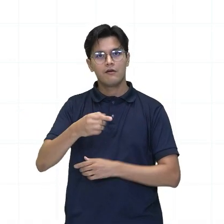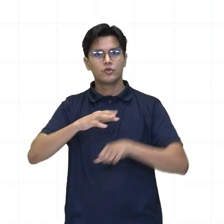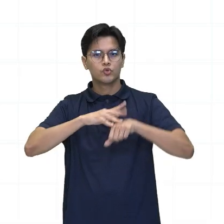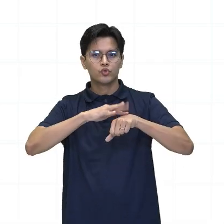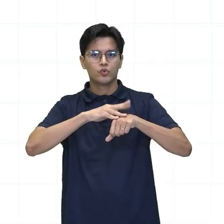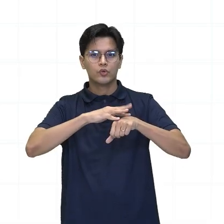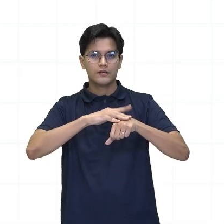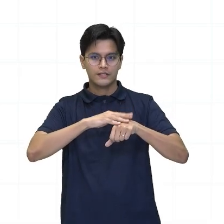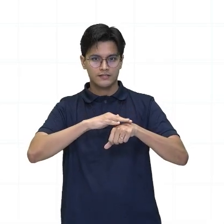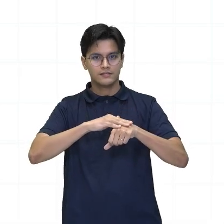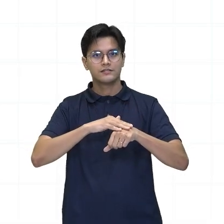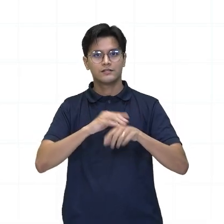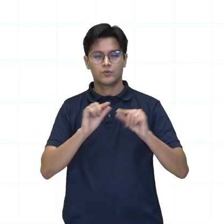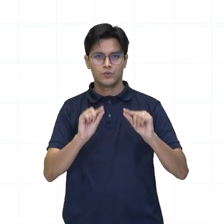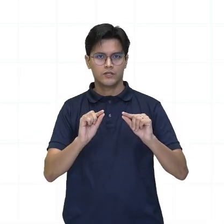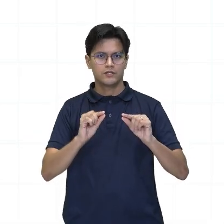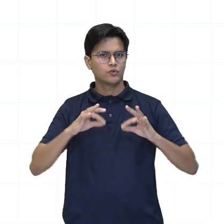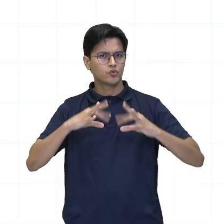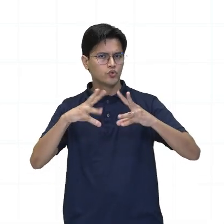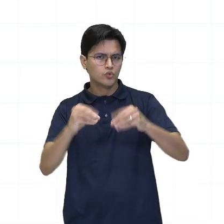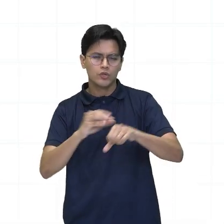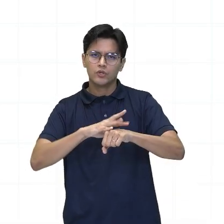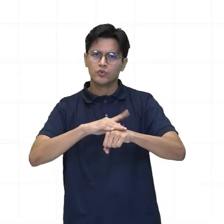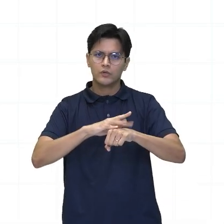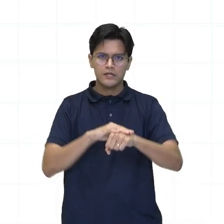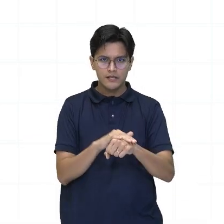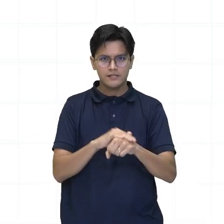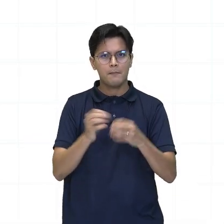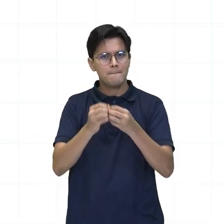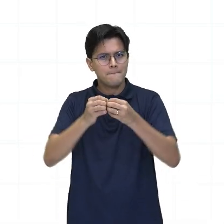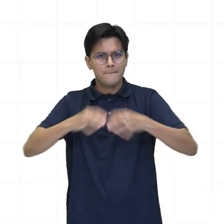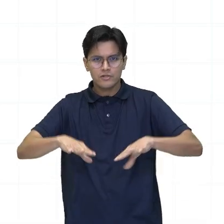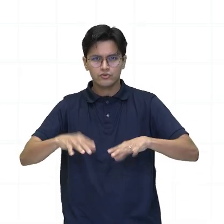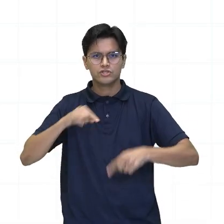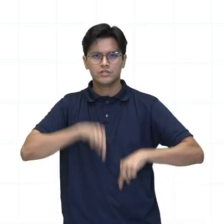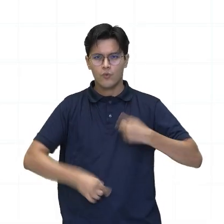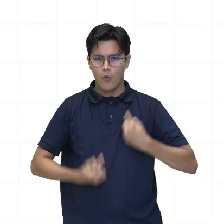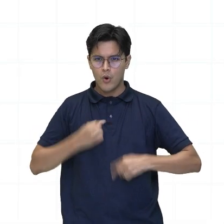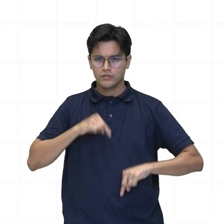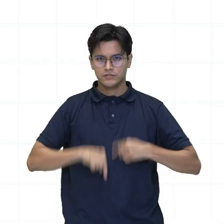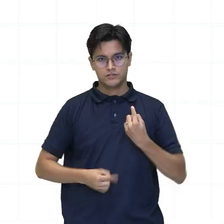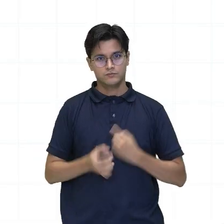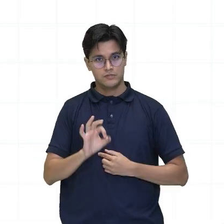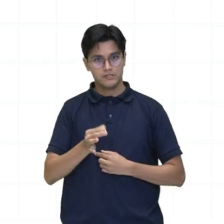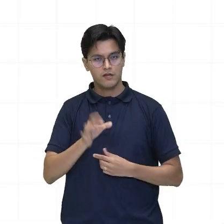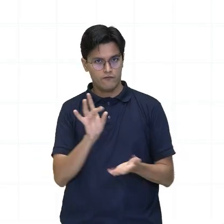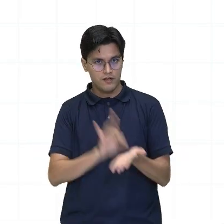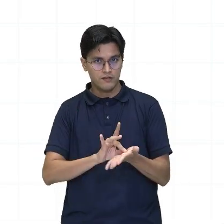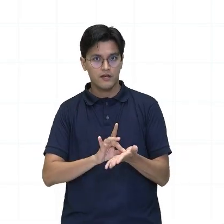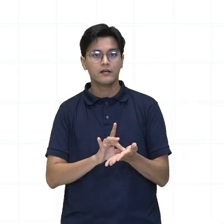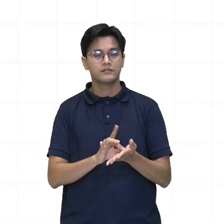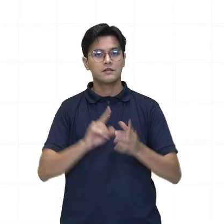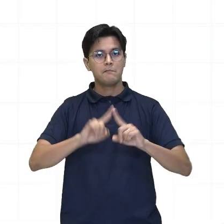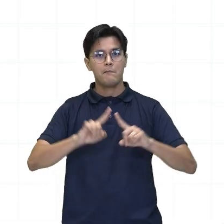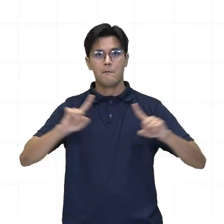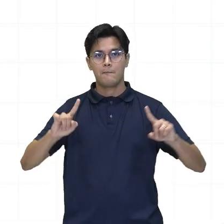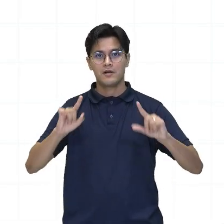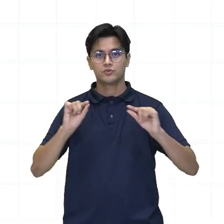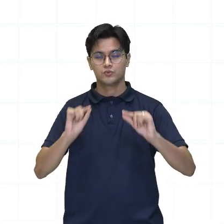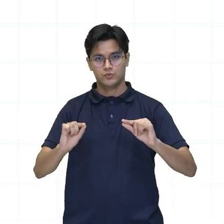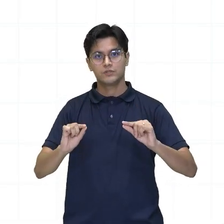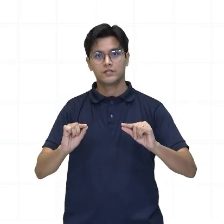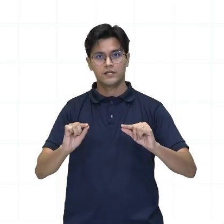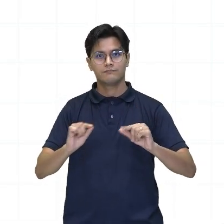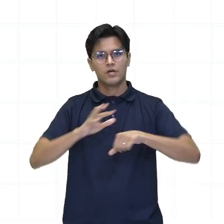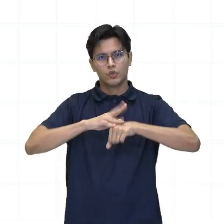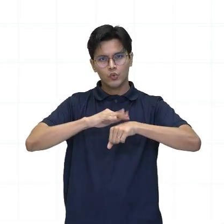toda doença prejudica o organismo. Isso é fato, tá? Mas a leptospirose, ela tem uma